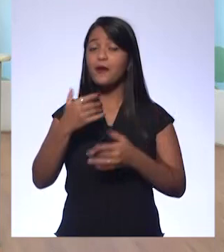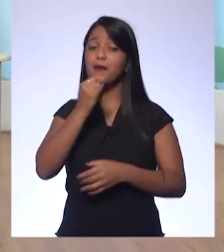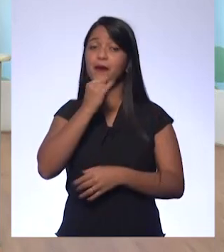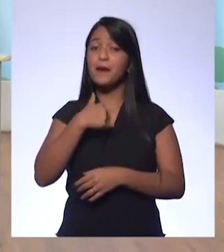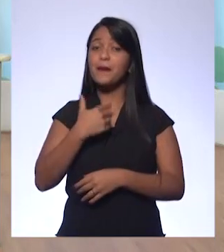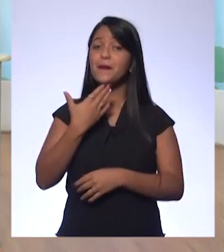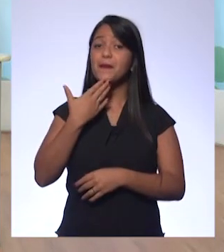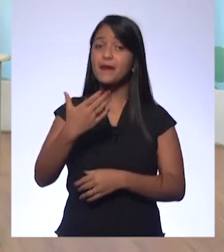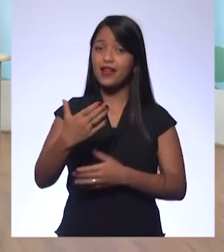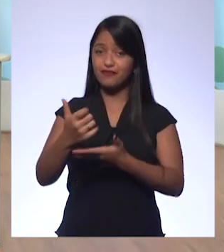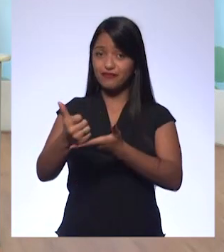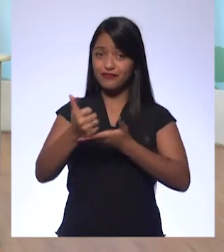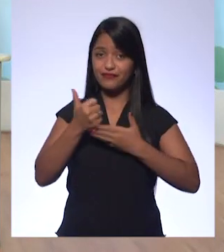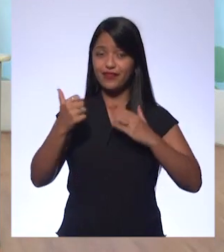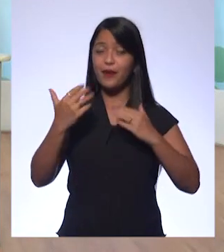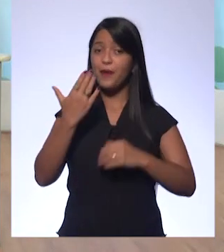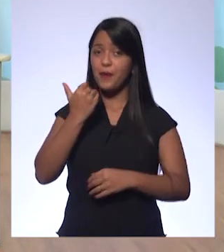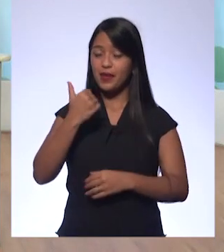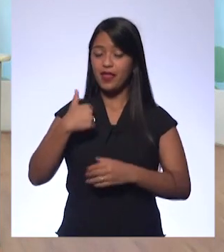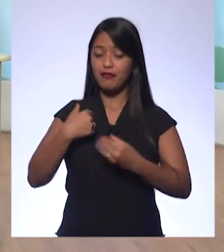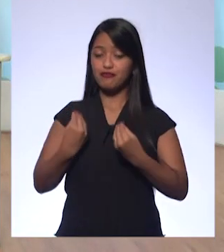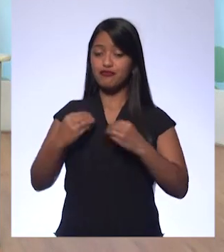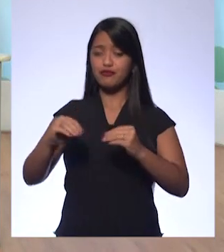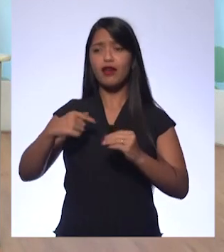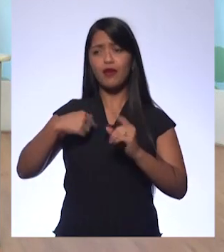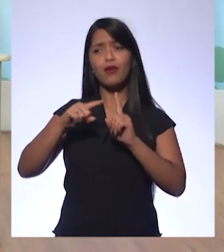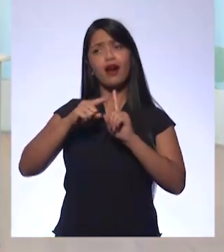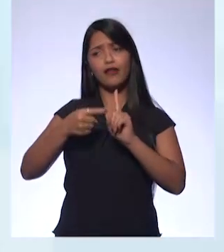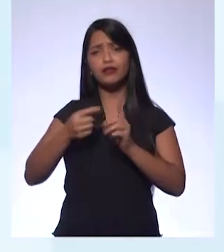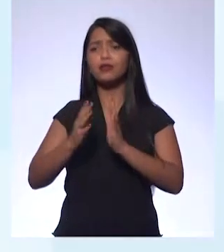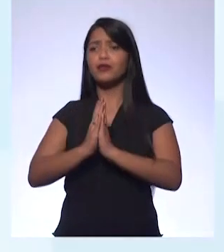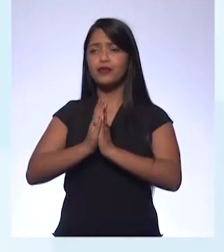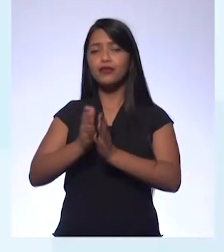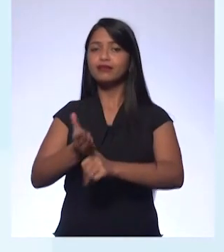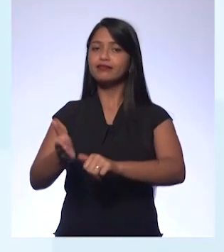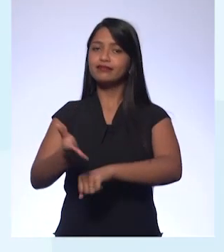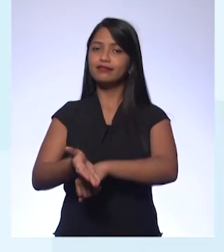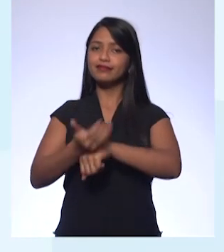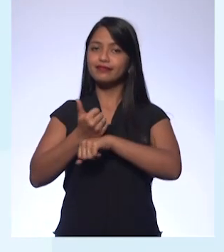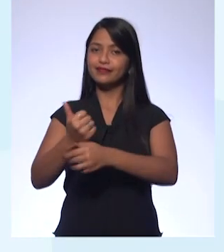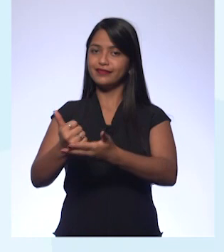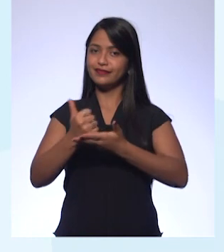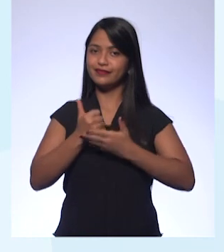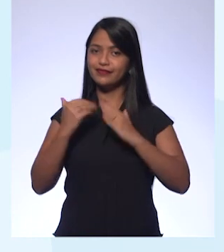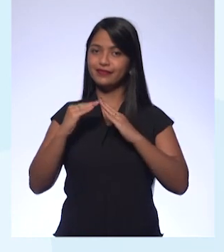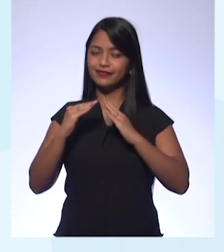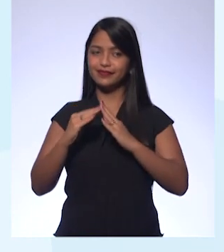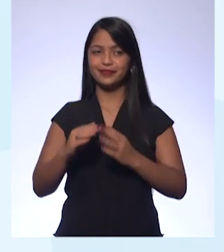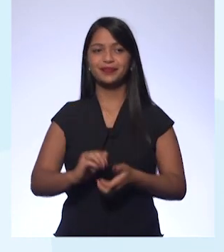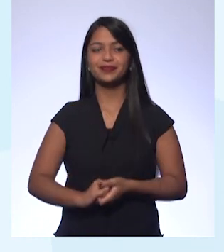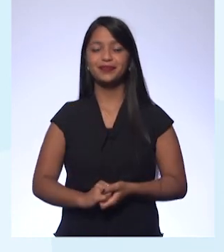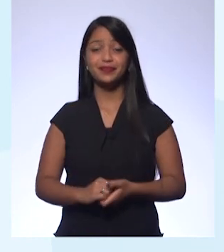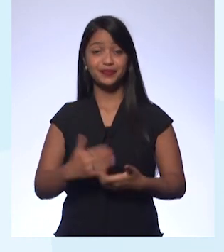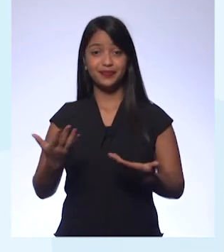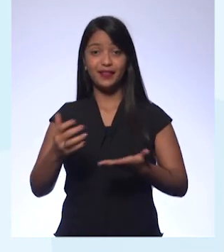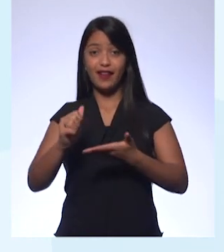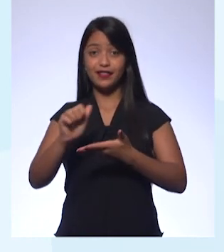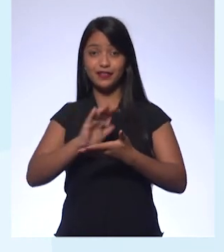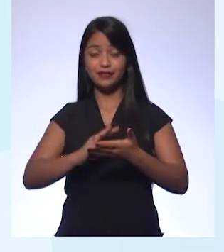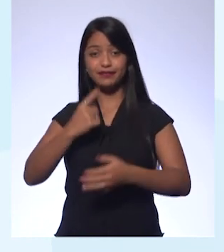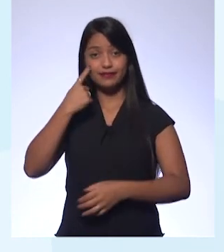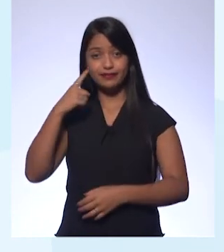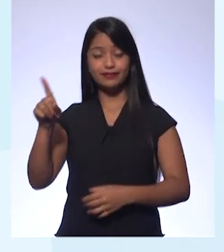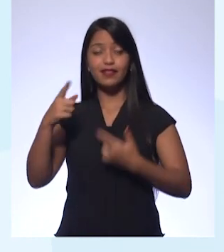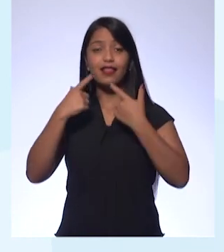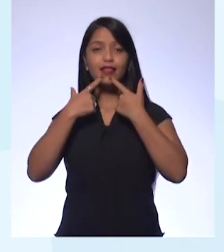pedido, para ver se eles podem enviar antes. Então, vamos lá. Atividade. Considerando a linguagem usada no diálogo, assinale